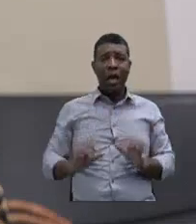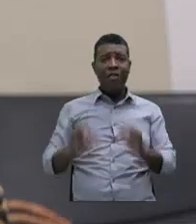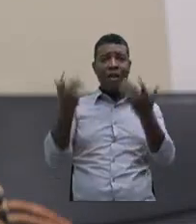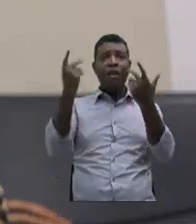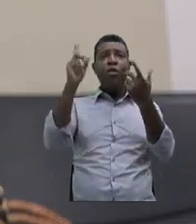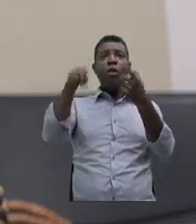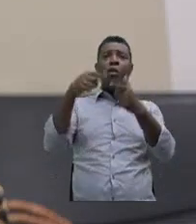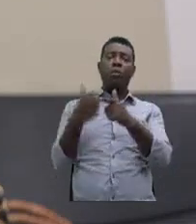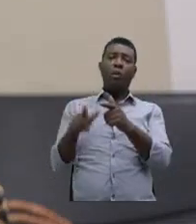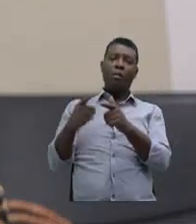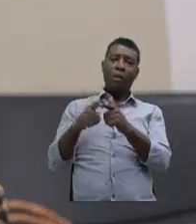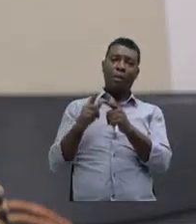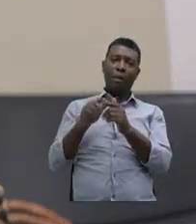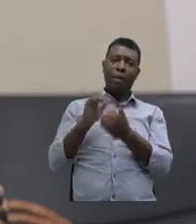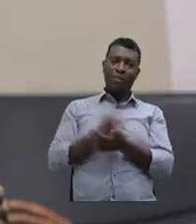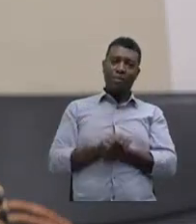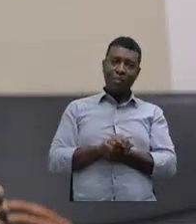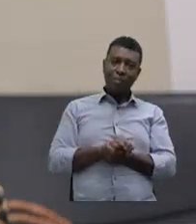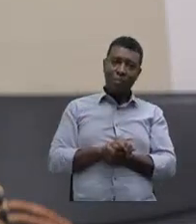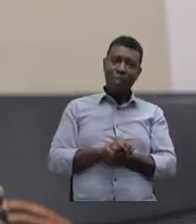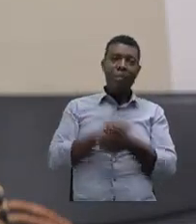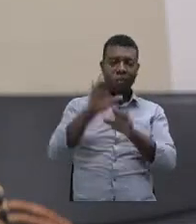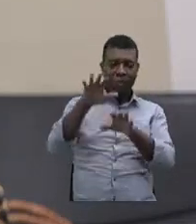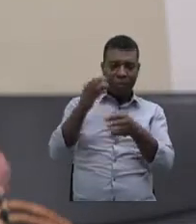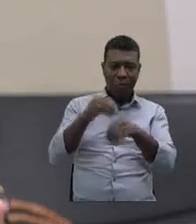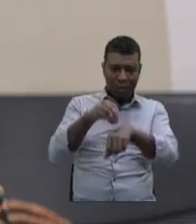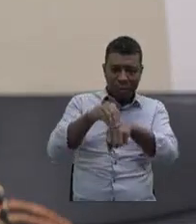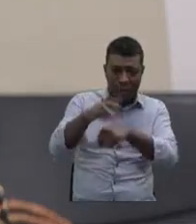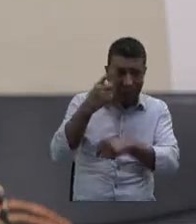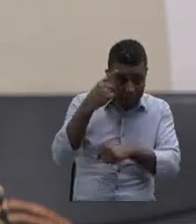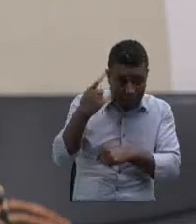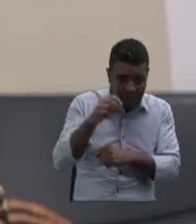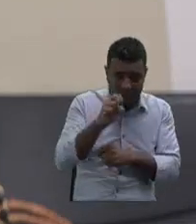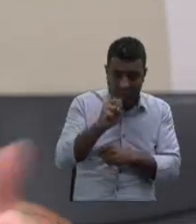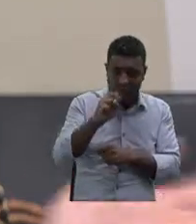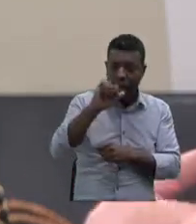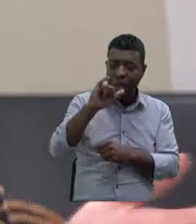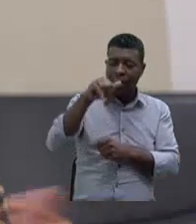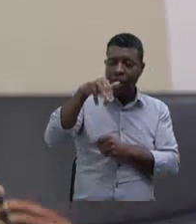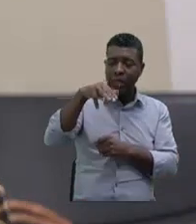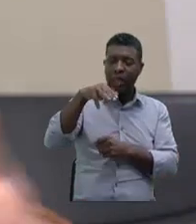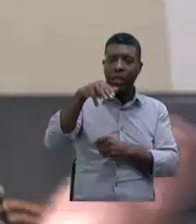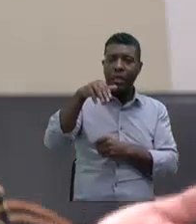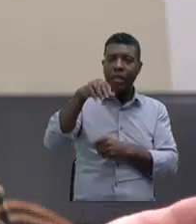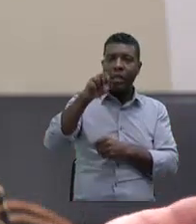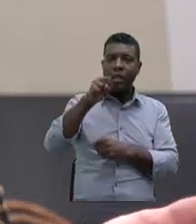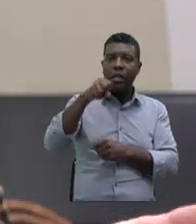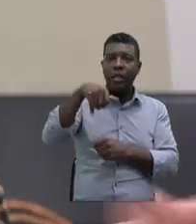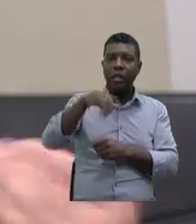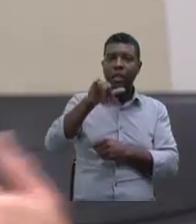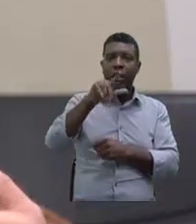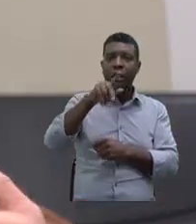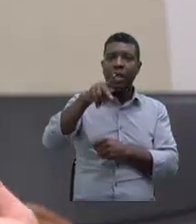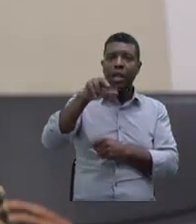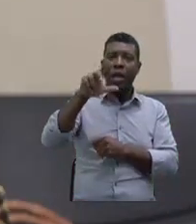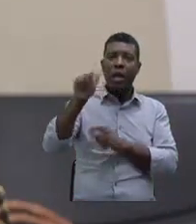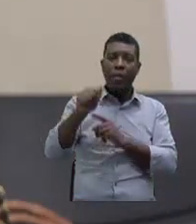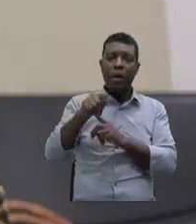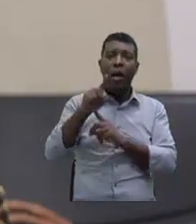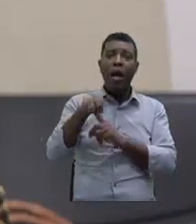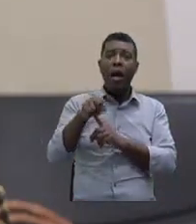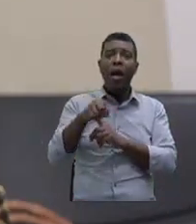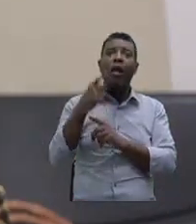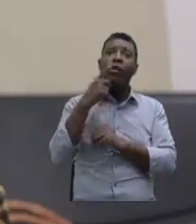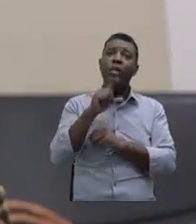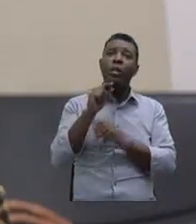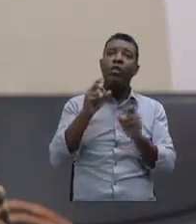catástrofe. Para o senhor ter uma ideia, a Simpla vende ingressos no Brasil inteiro, é a maior plataforma de venda de ingressos. No ano passado, ela vendeu